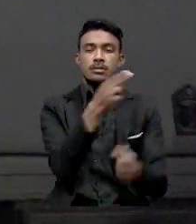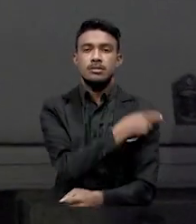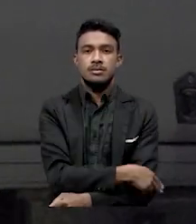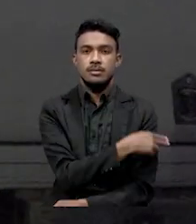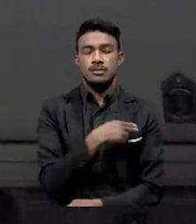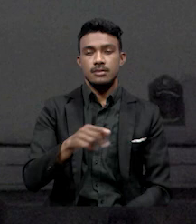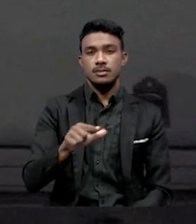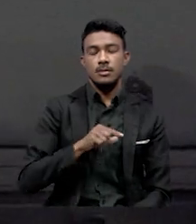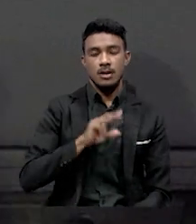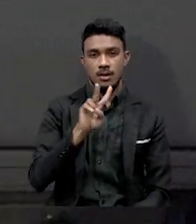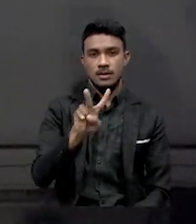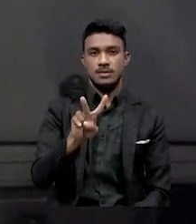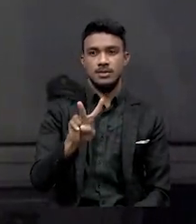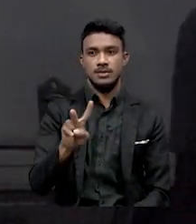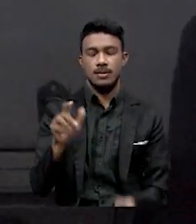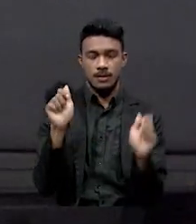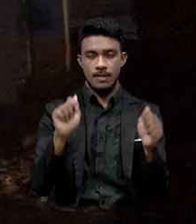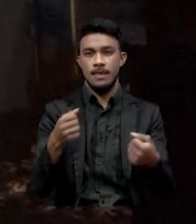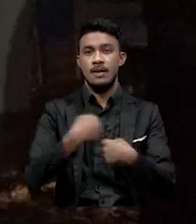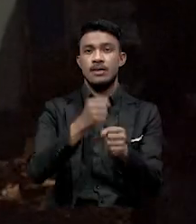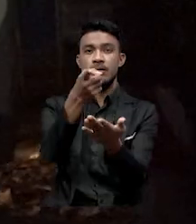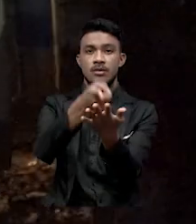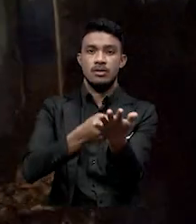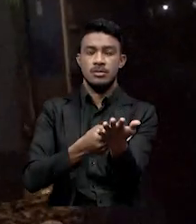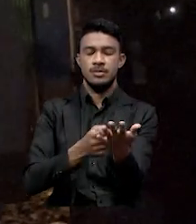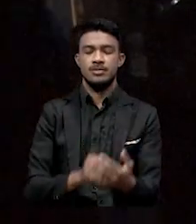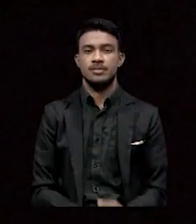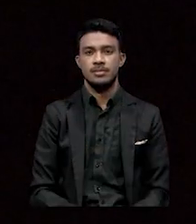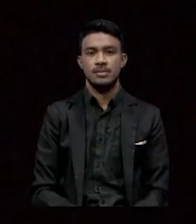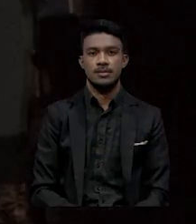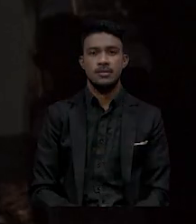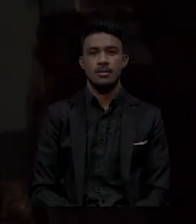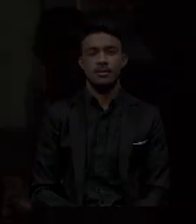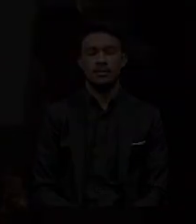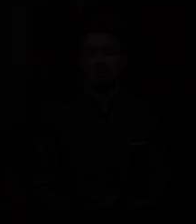Nasional Guido Valadares ho dihalo autopsia. Napoleon Xavier, GMN.